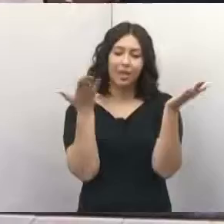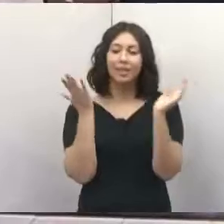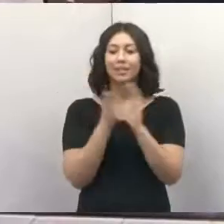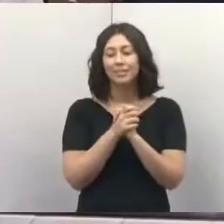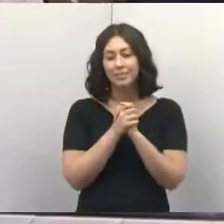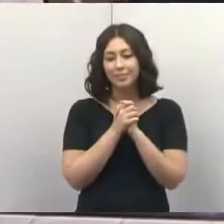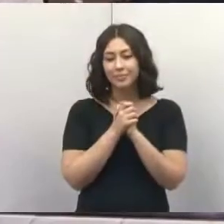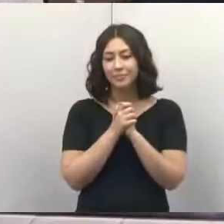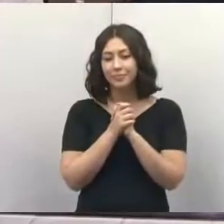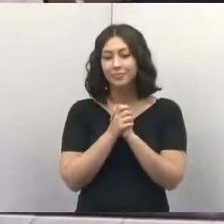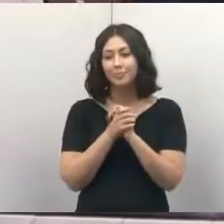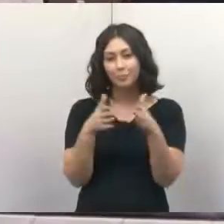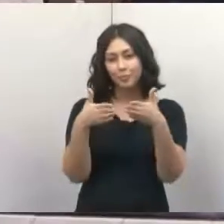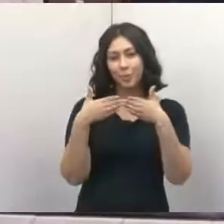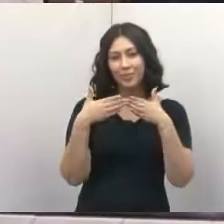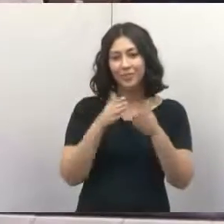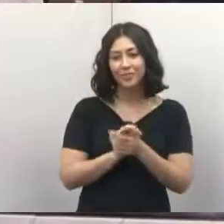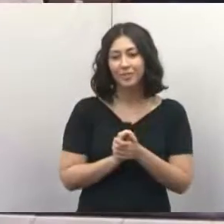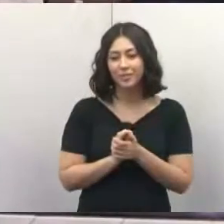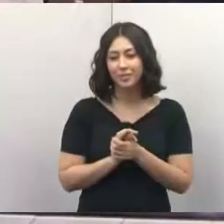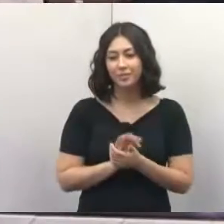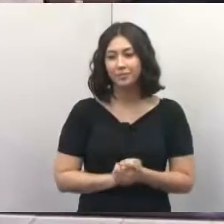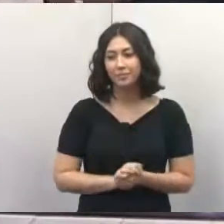presente aí, senhor presidente? Por gentileza.